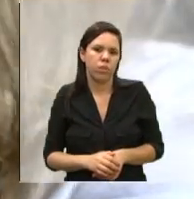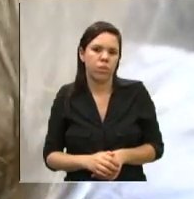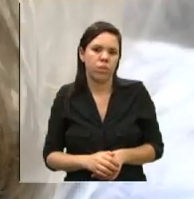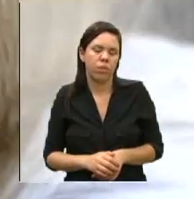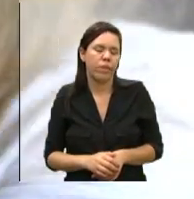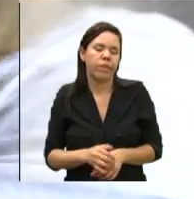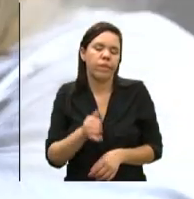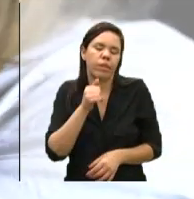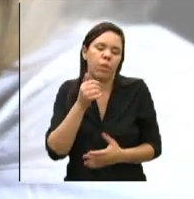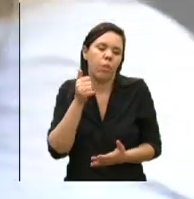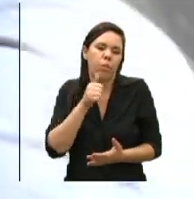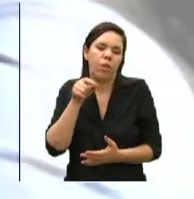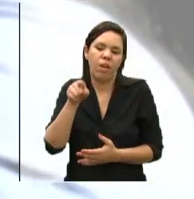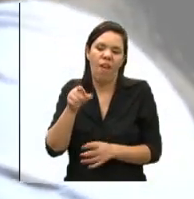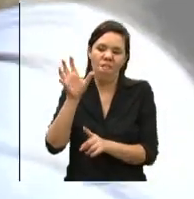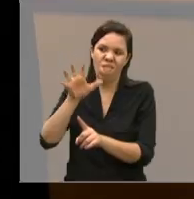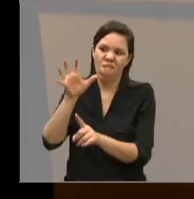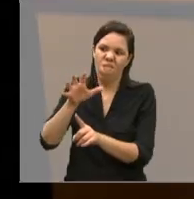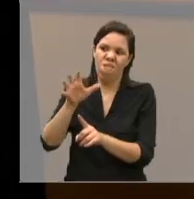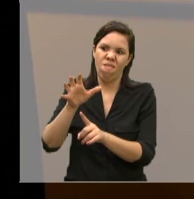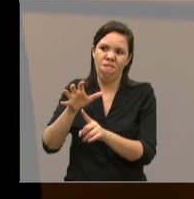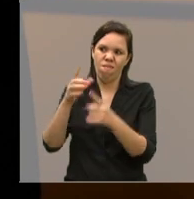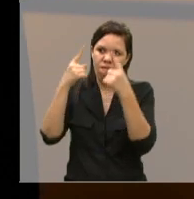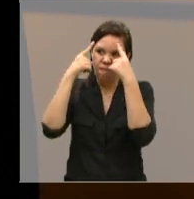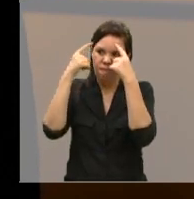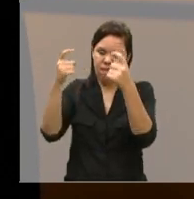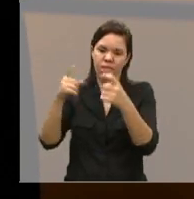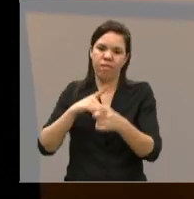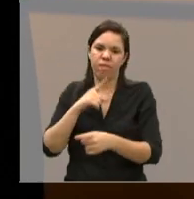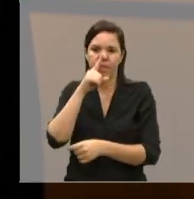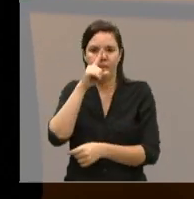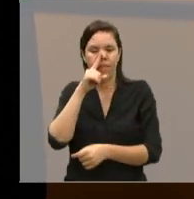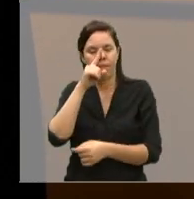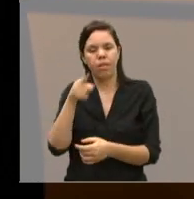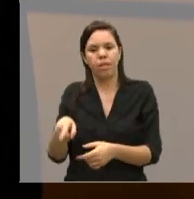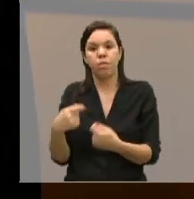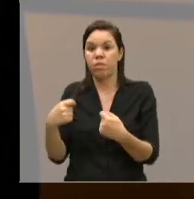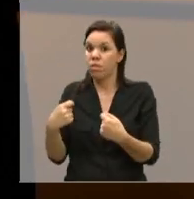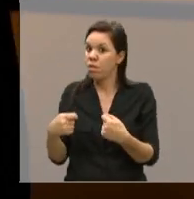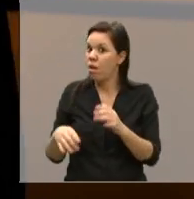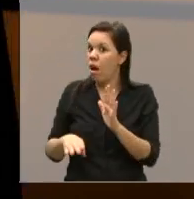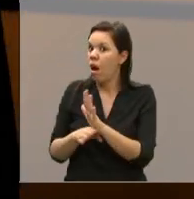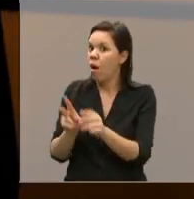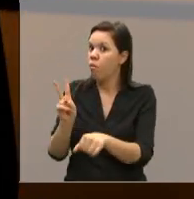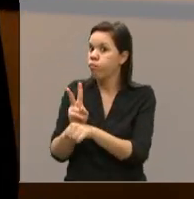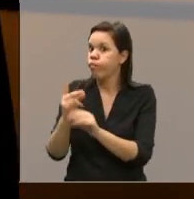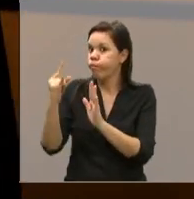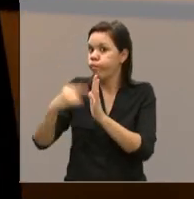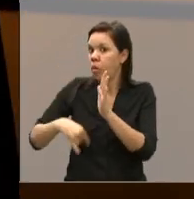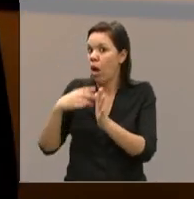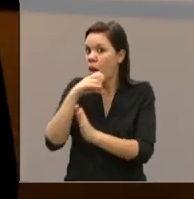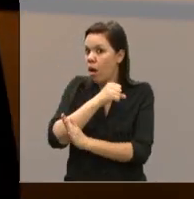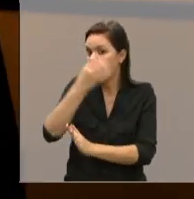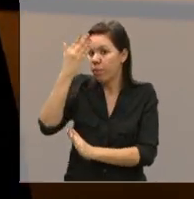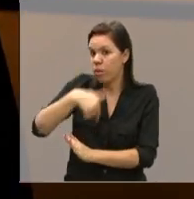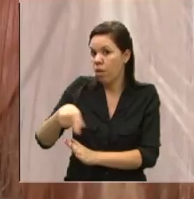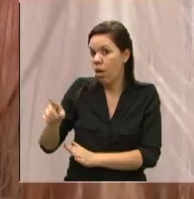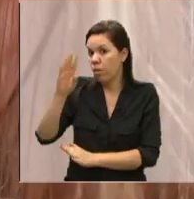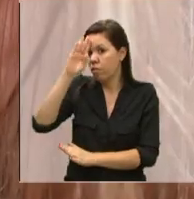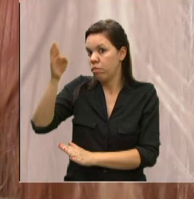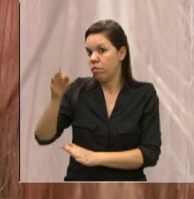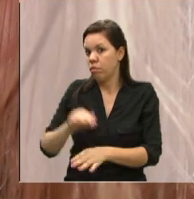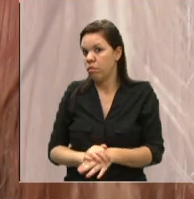uma mulher que está sobre uma situação de violência, que a vida dela está em risco, ela precisa de uma medida protetiva rápido. Isso é